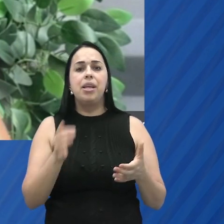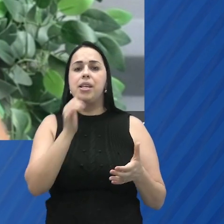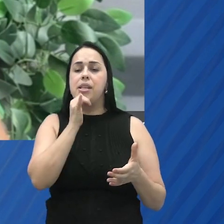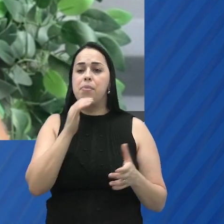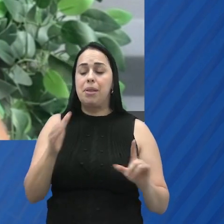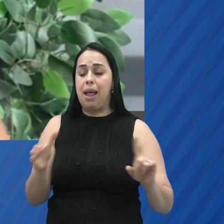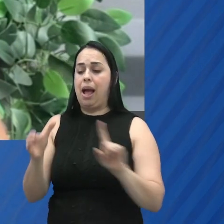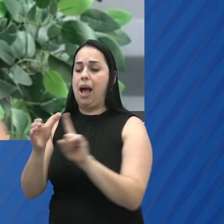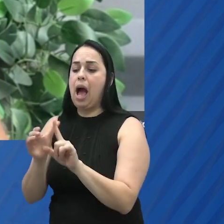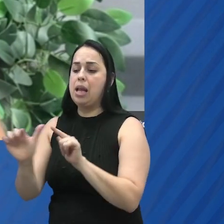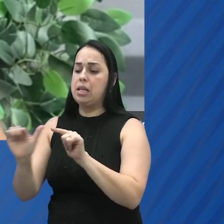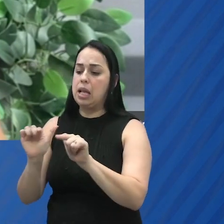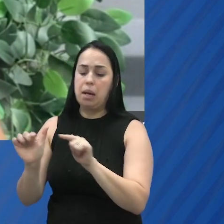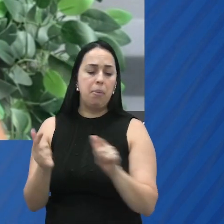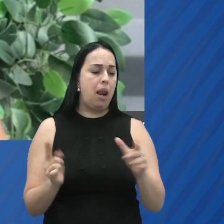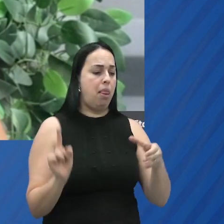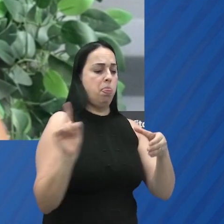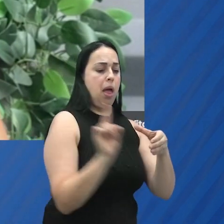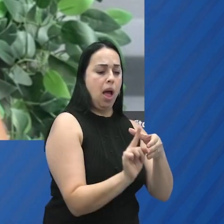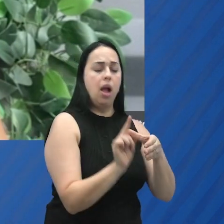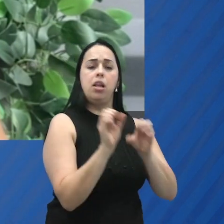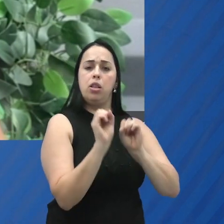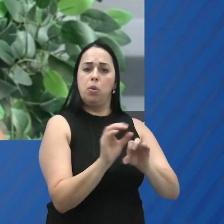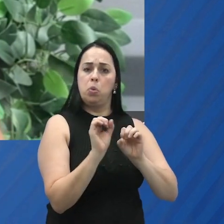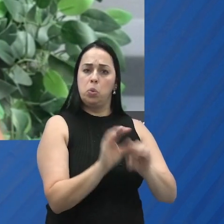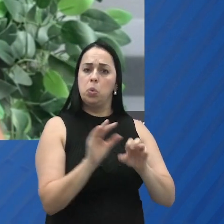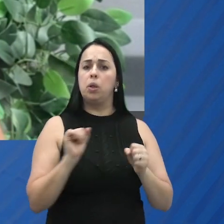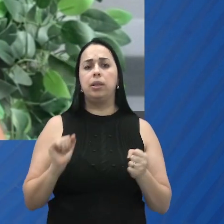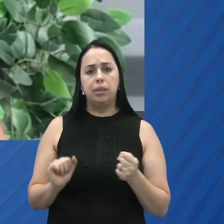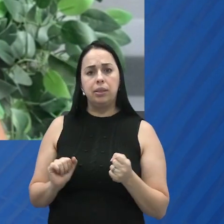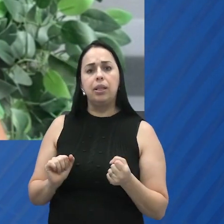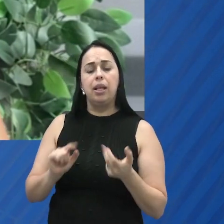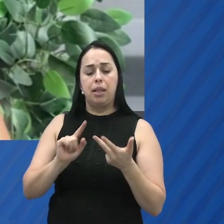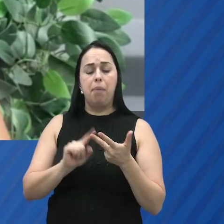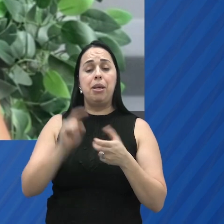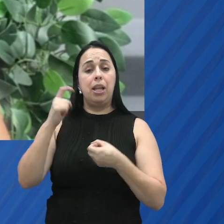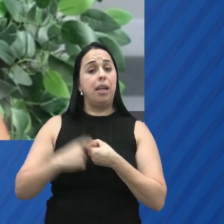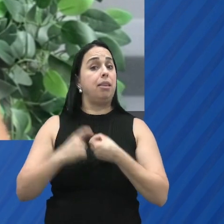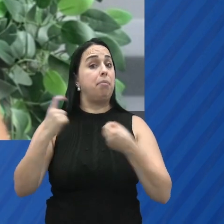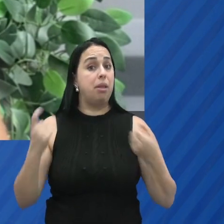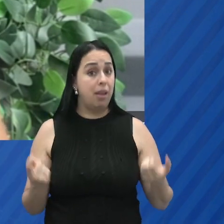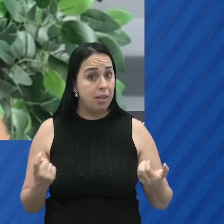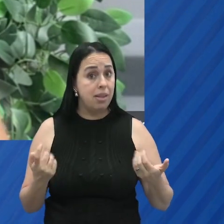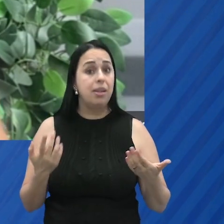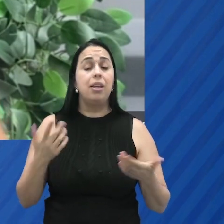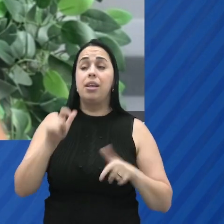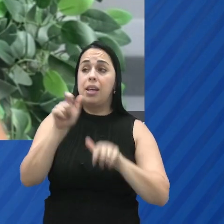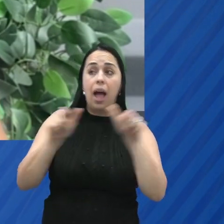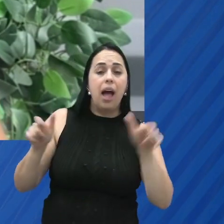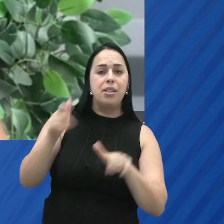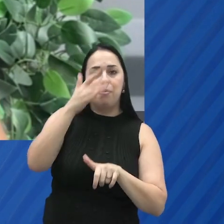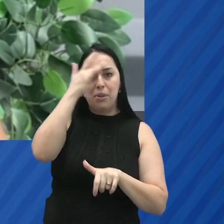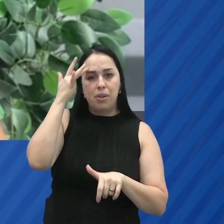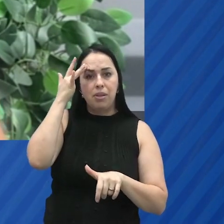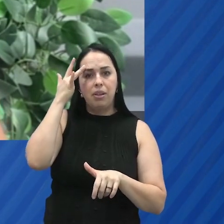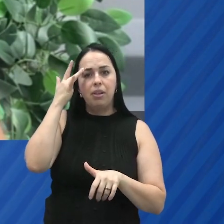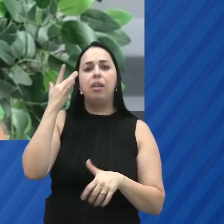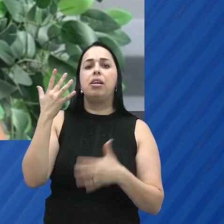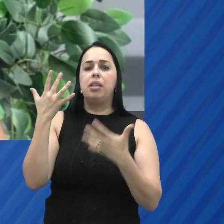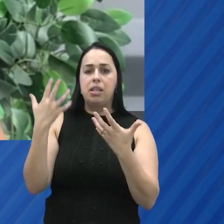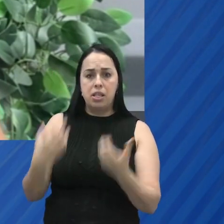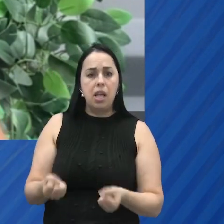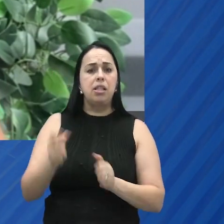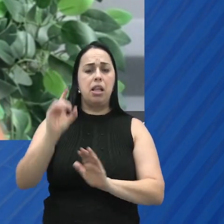social na parte profissional, na parte da educação, né, na questão da economia, que essas pessoas